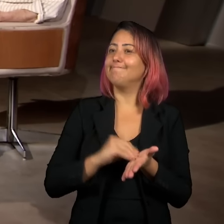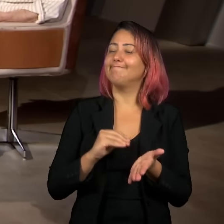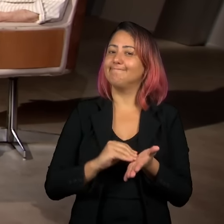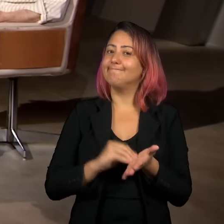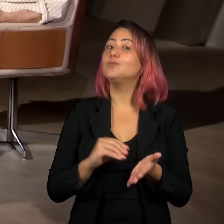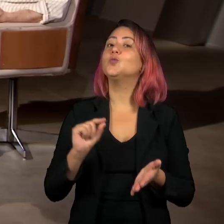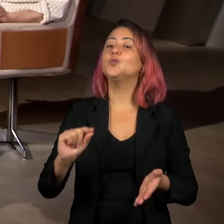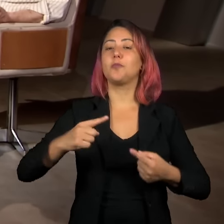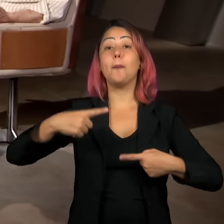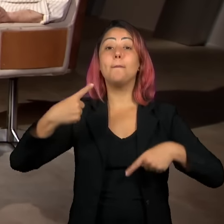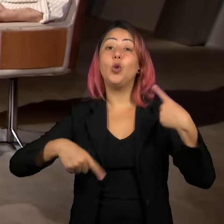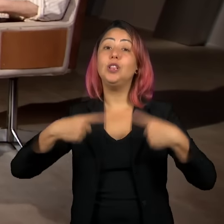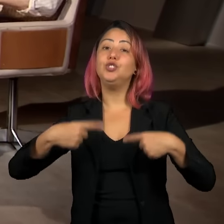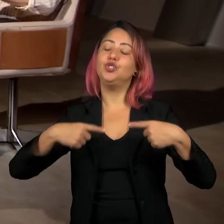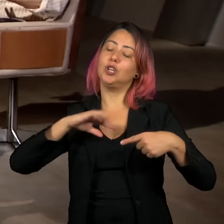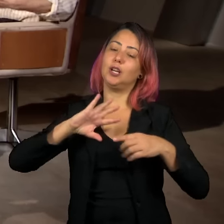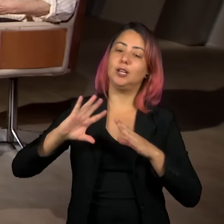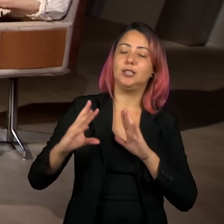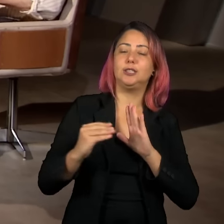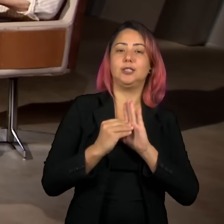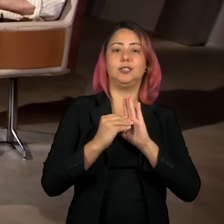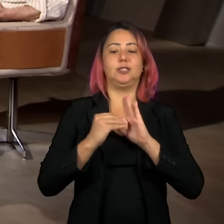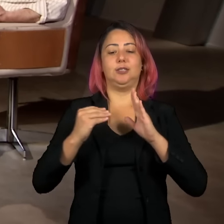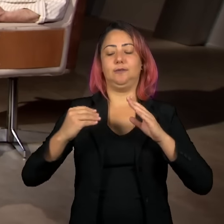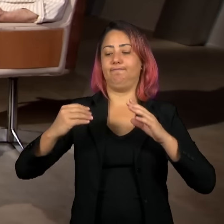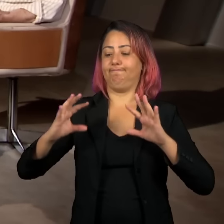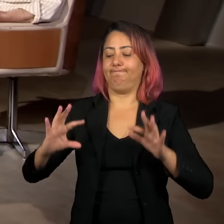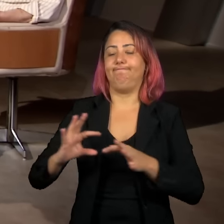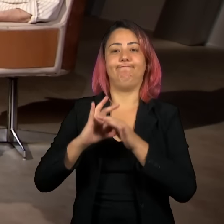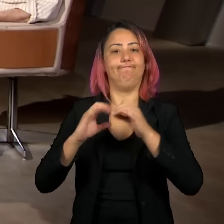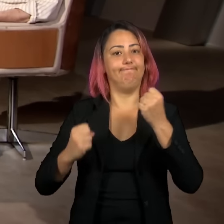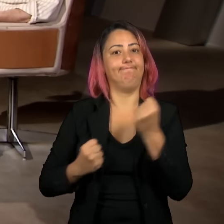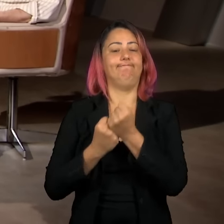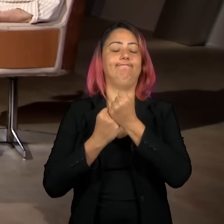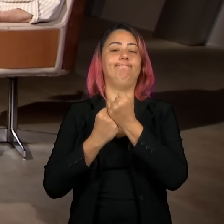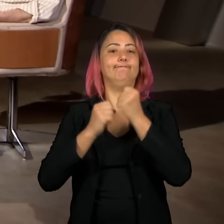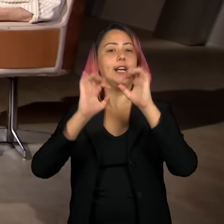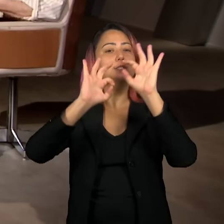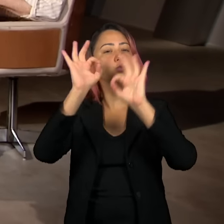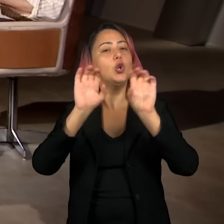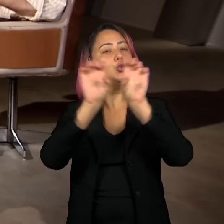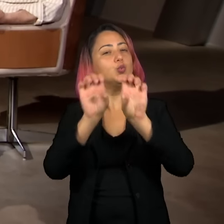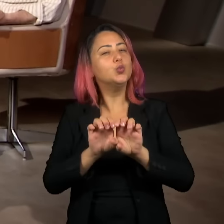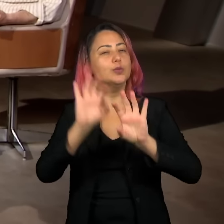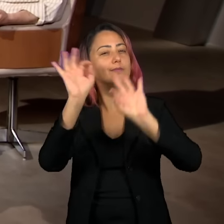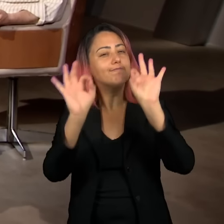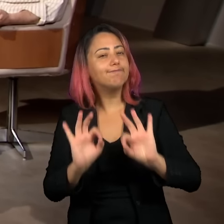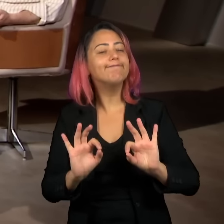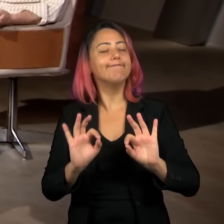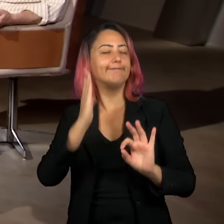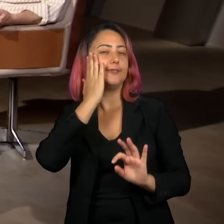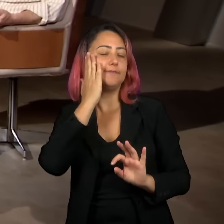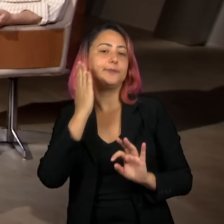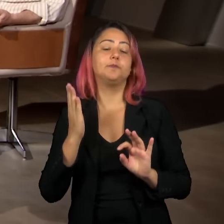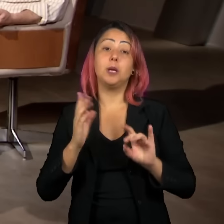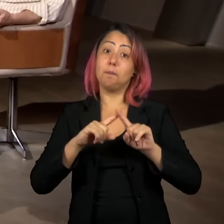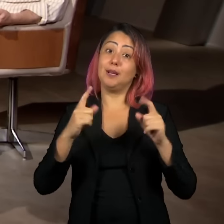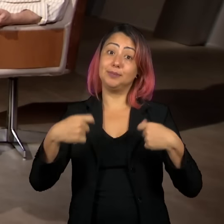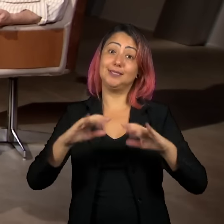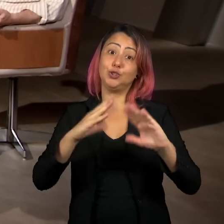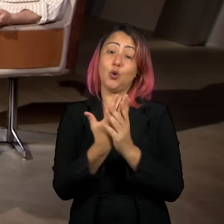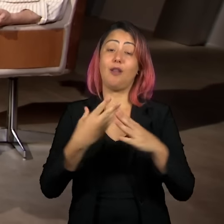realmente alguém que entende isso e começa a dar suporte para essas coisas ter essa flexibilidade que eu tava falando de